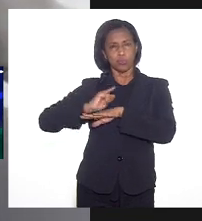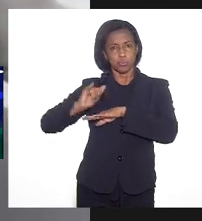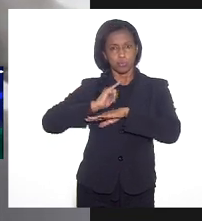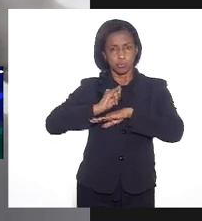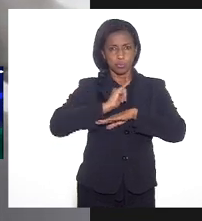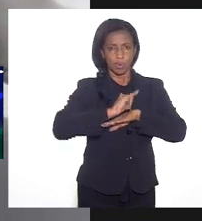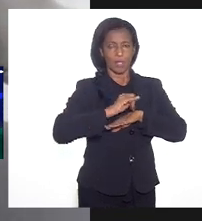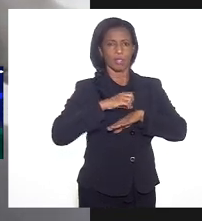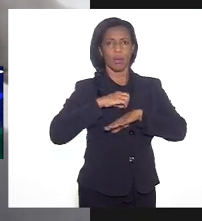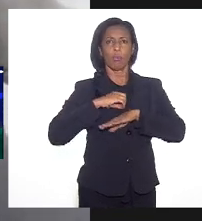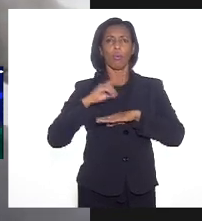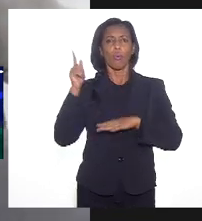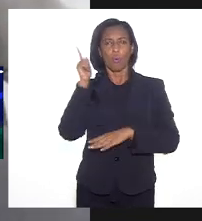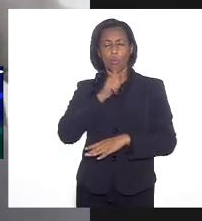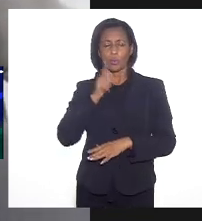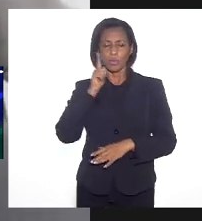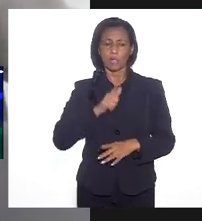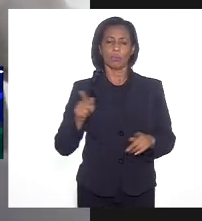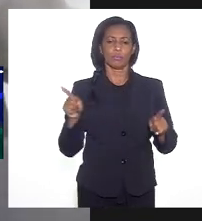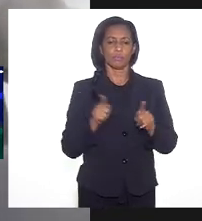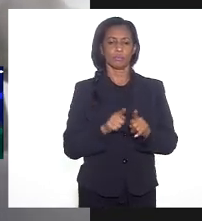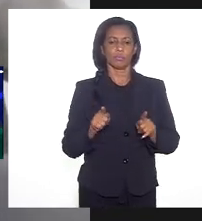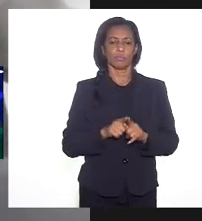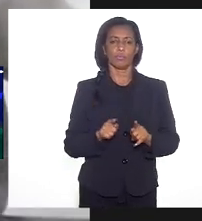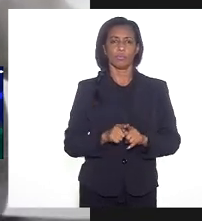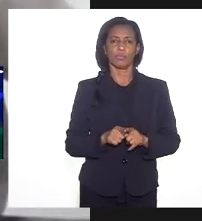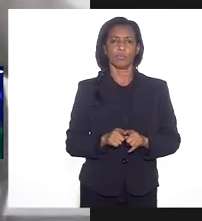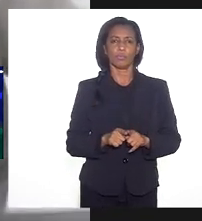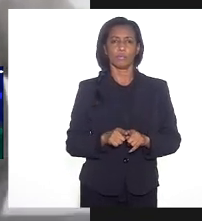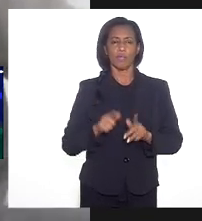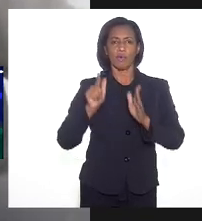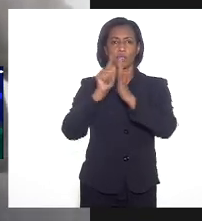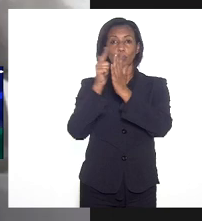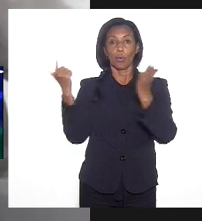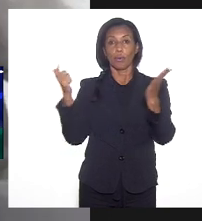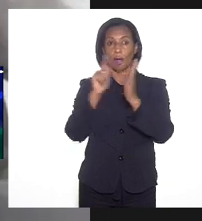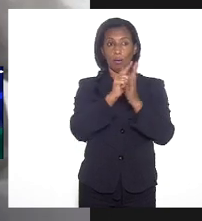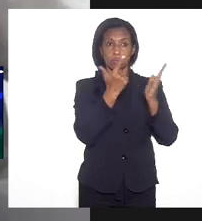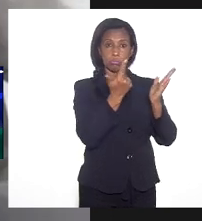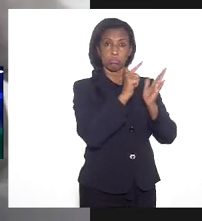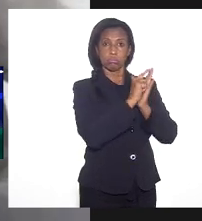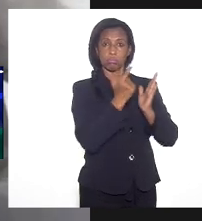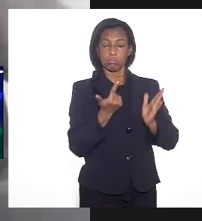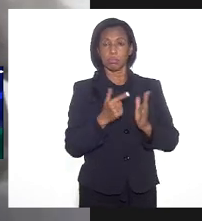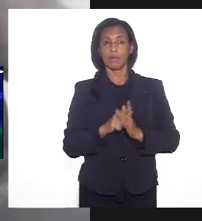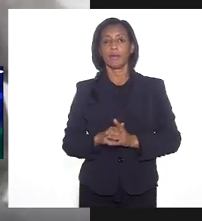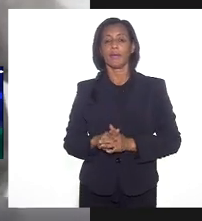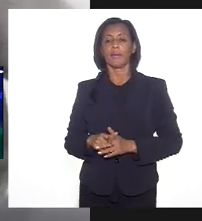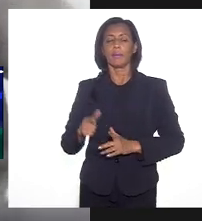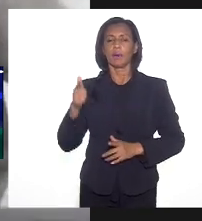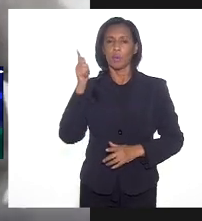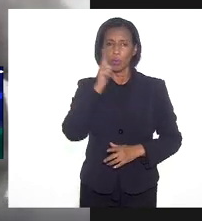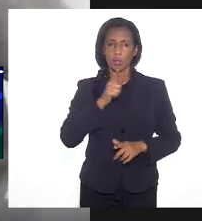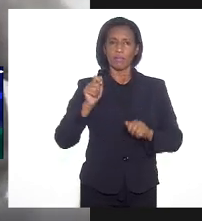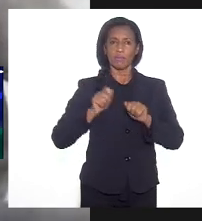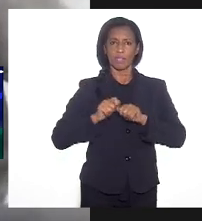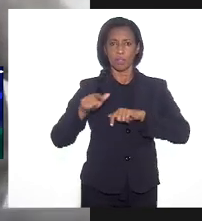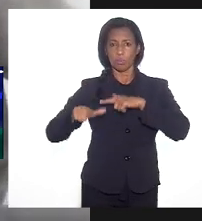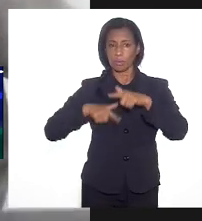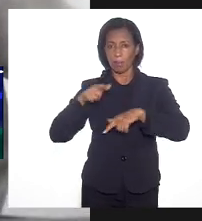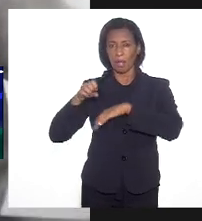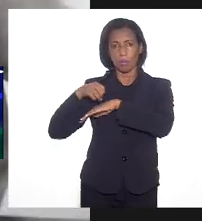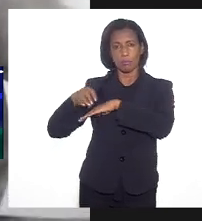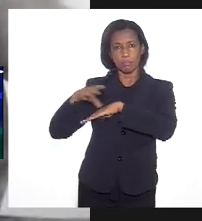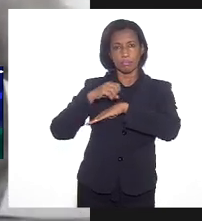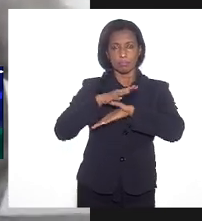Comércio conseguimos aí a impressão de vários jornais para que a gente pudesse fazer esse trabalho de divulgação